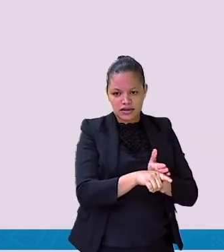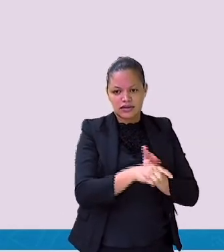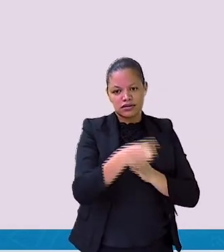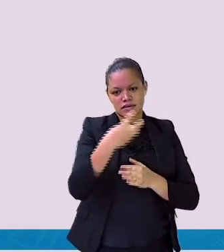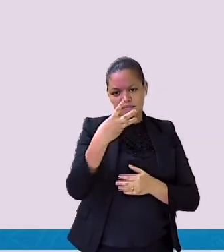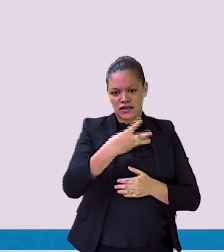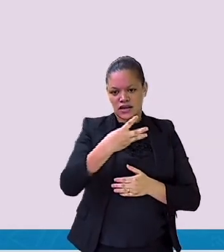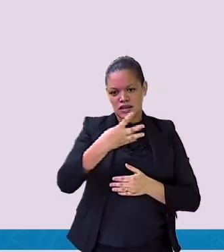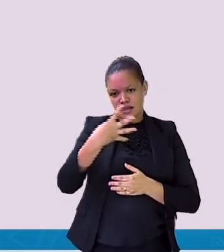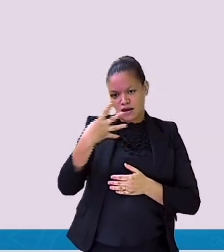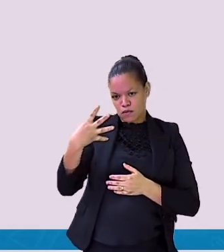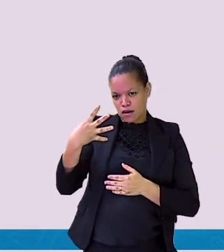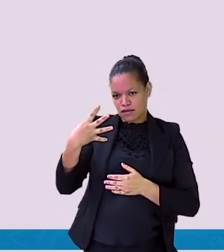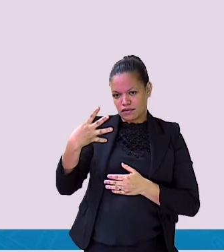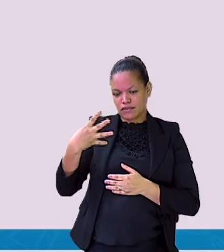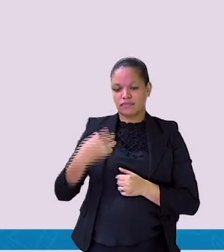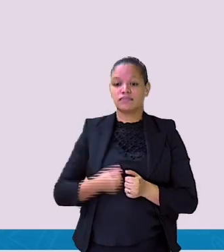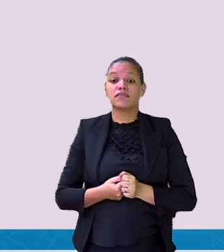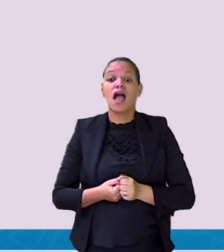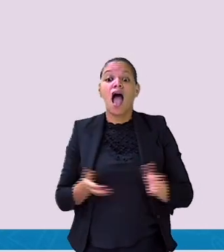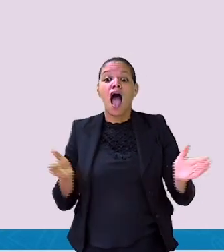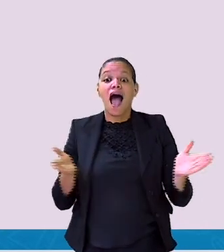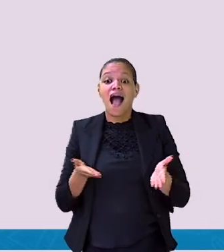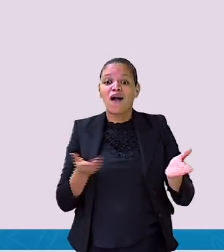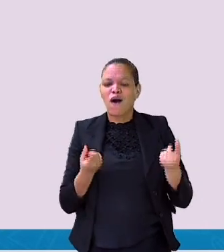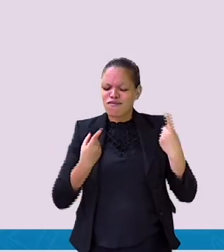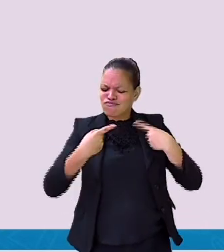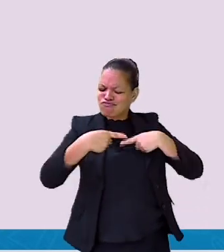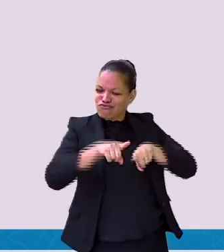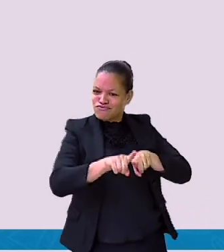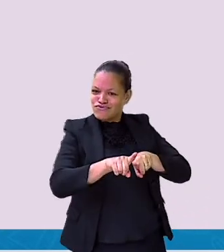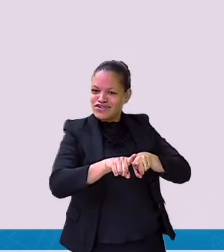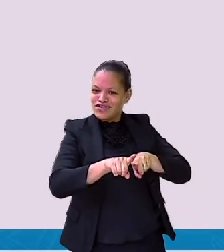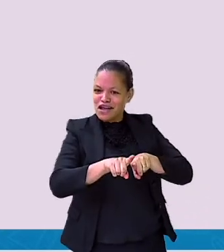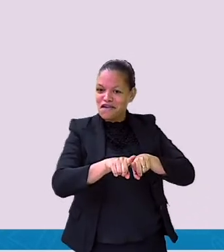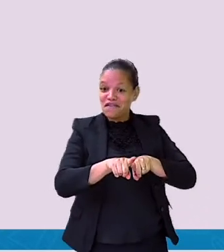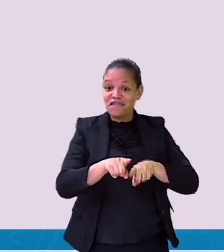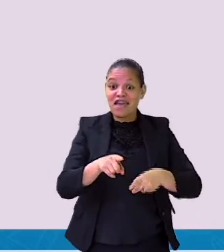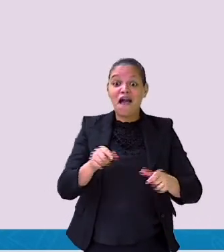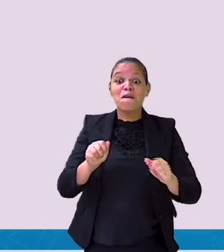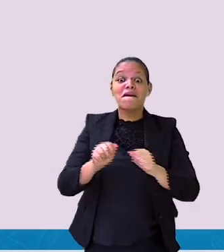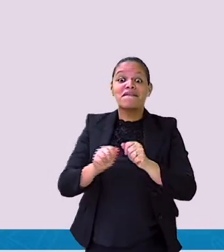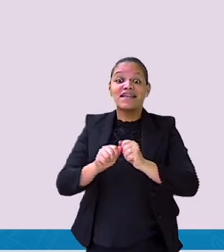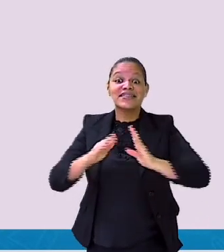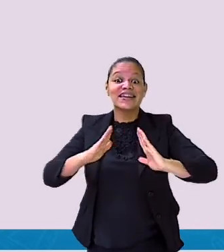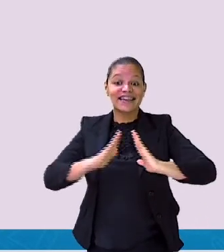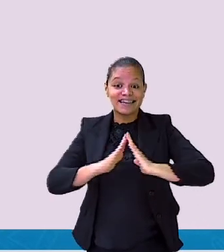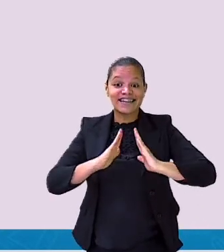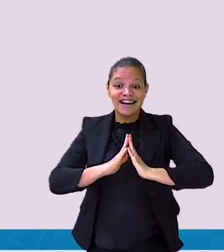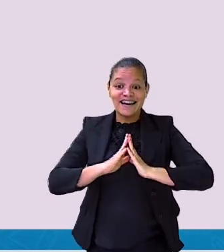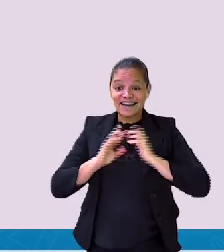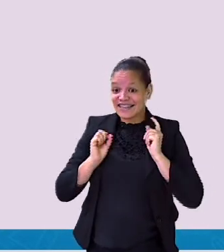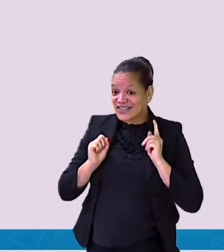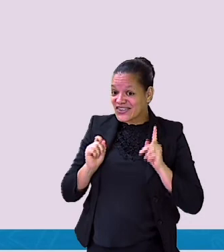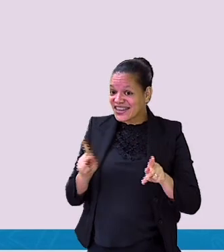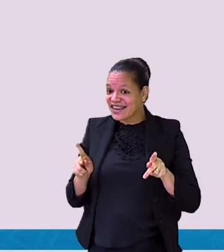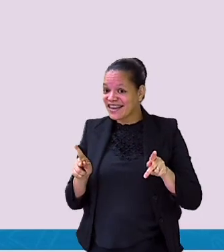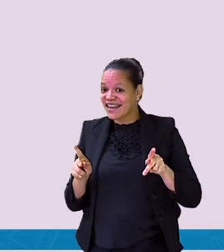alunos. Agora, um desafio que eu vou lançar para vocês aí, para fazer em casa, mas é para fazer,